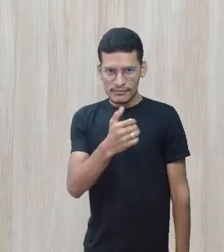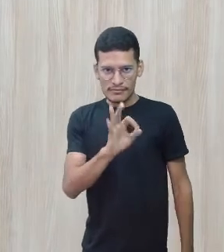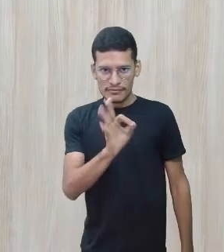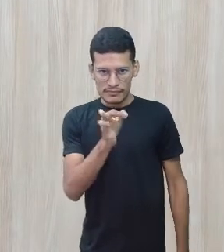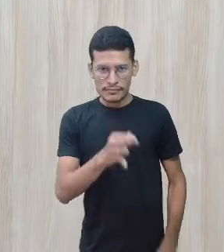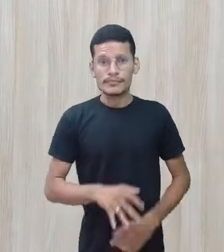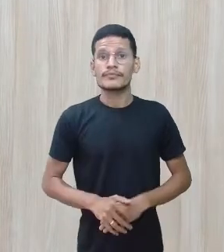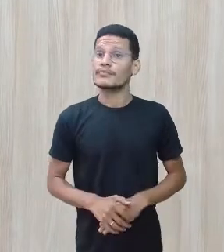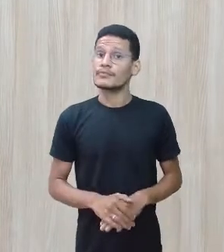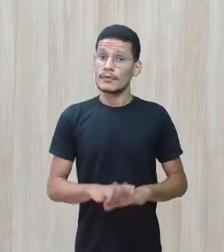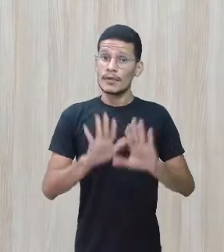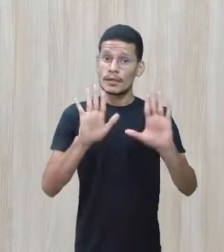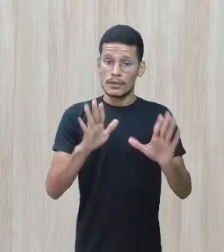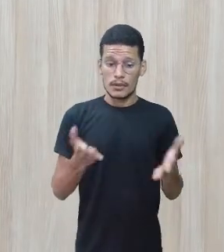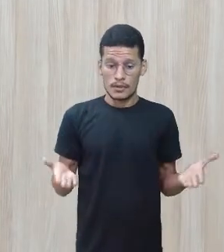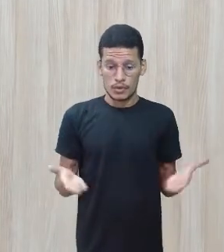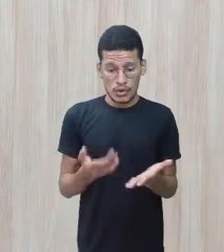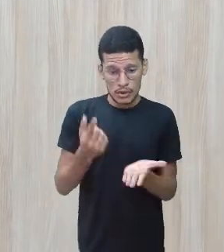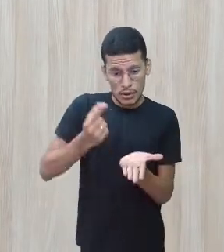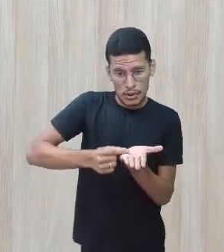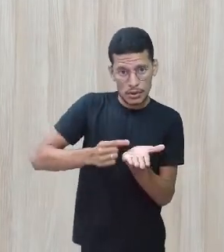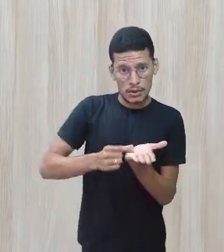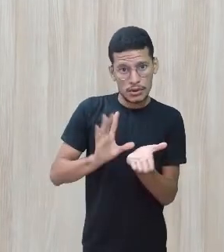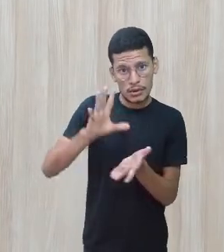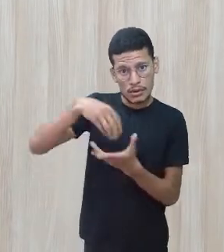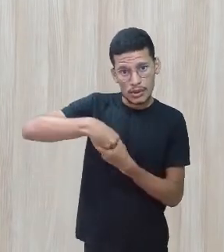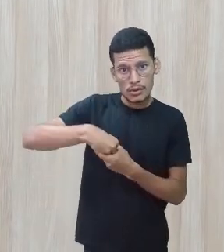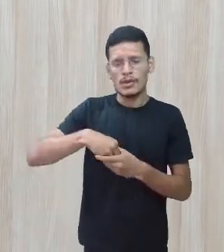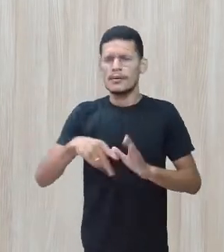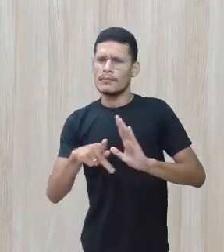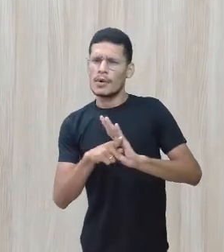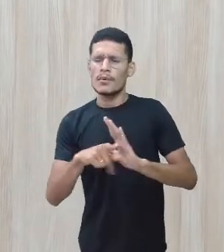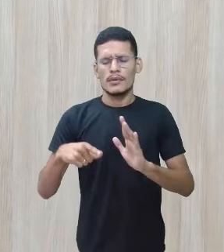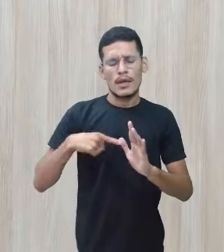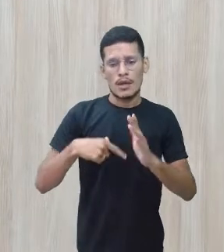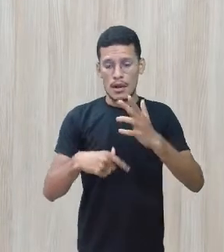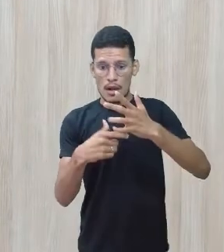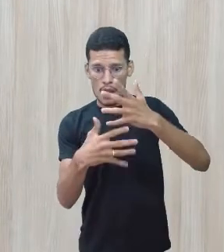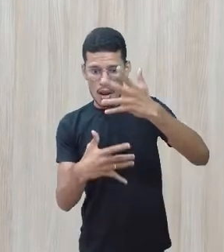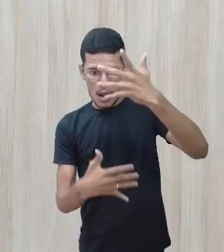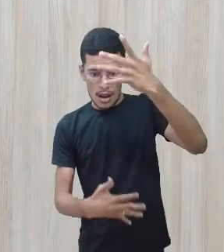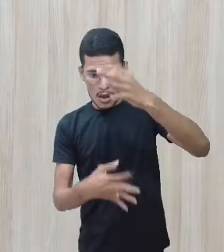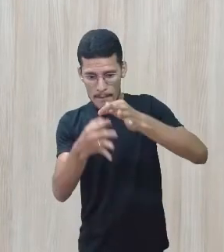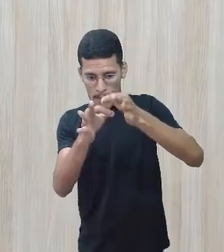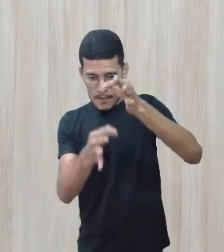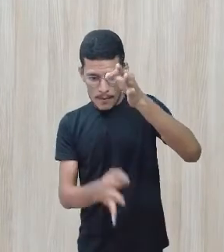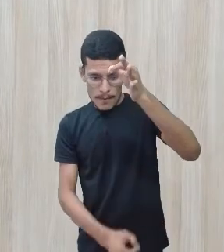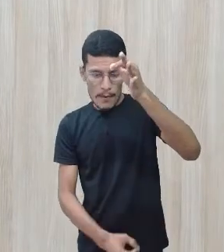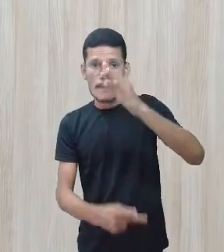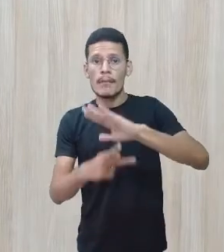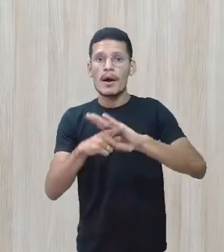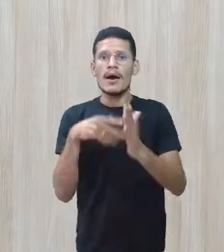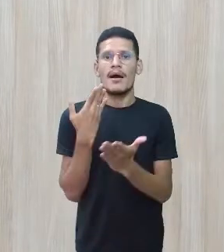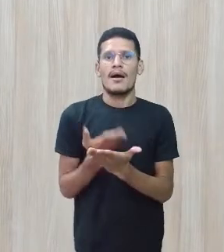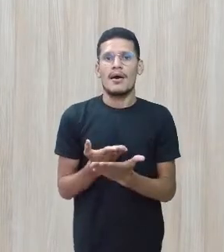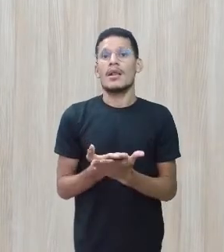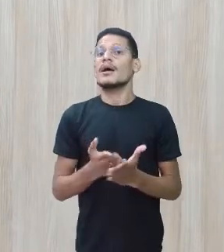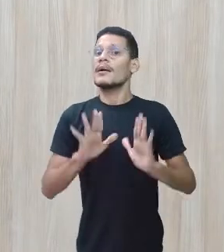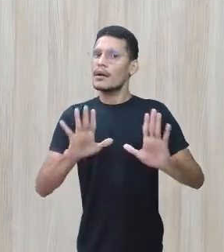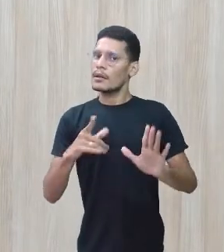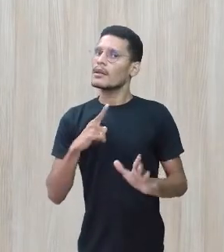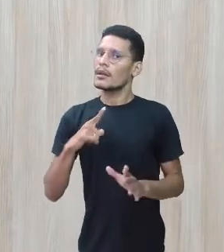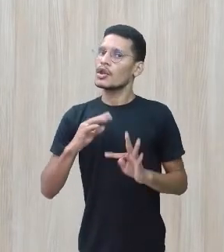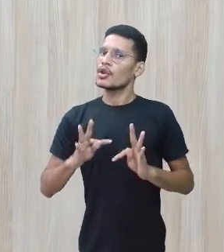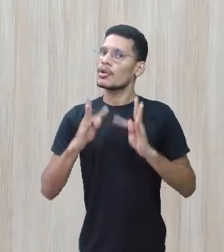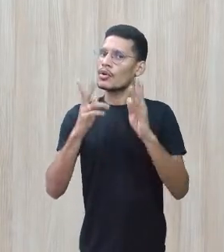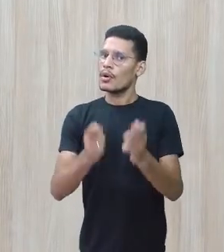E uma das melhores partes do nosso aplicativo, além desse acervo enorme e excelente de aulas, já que tem todas